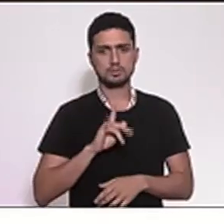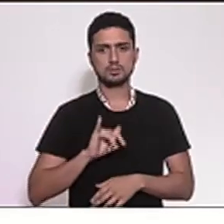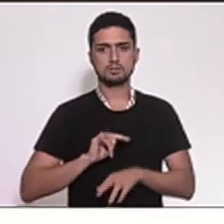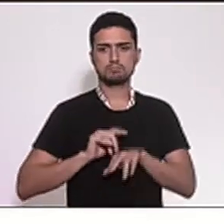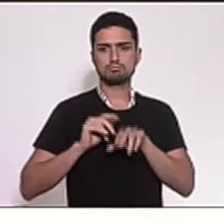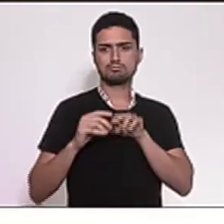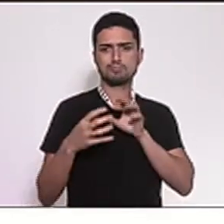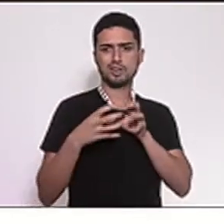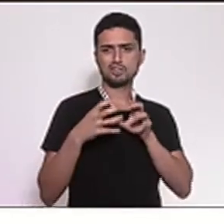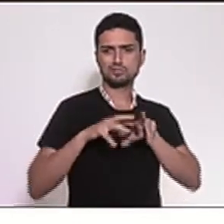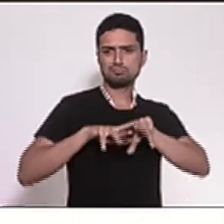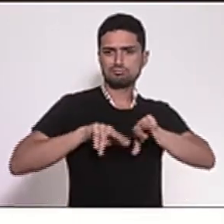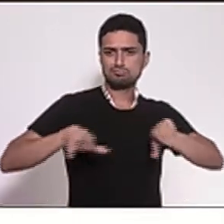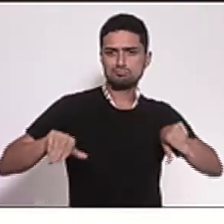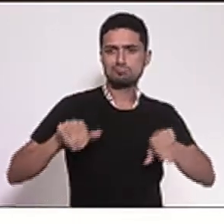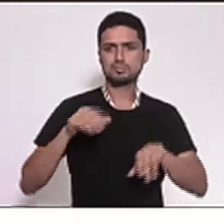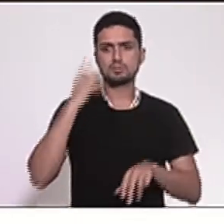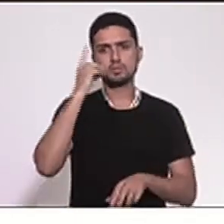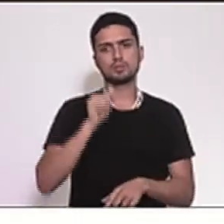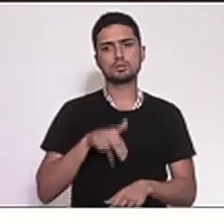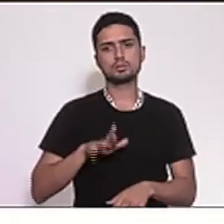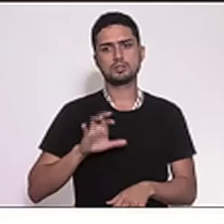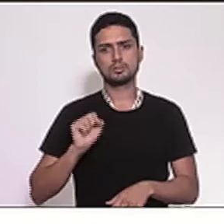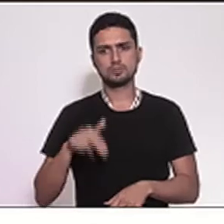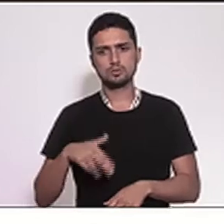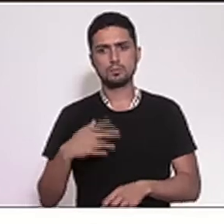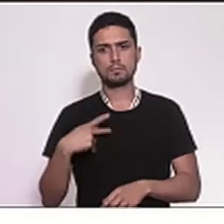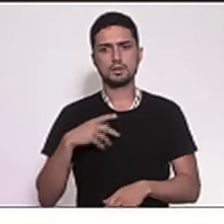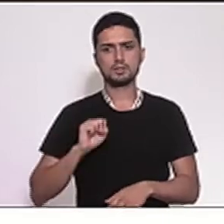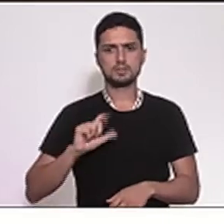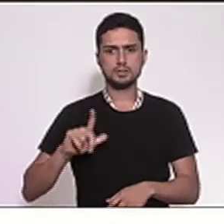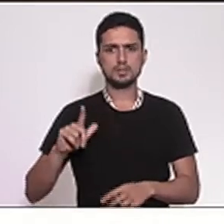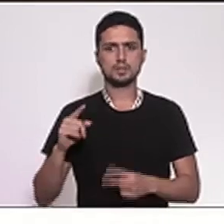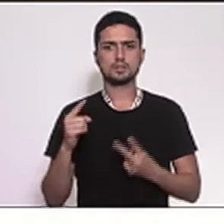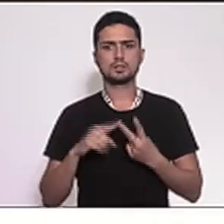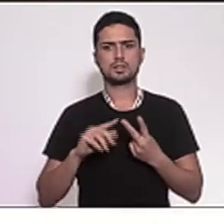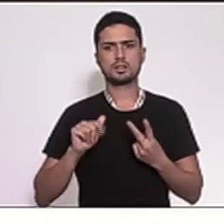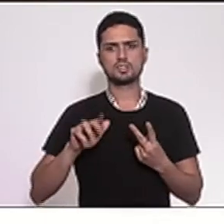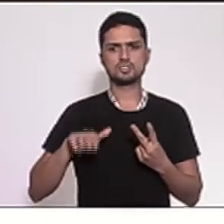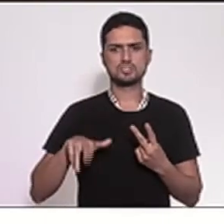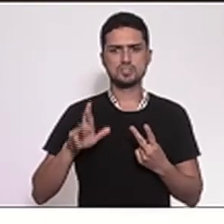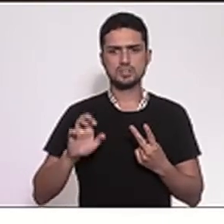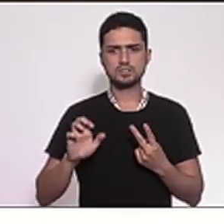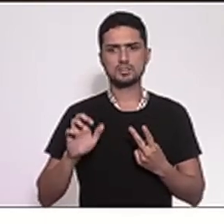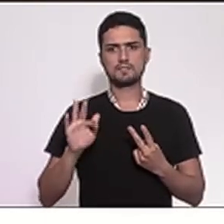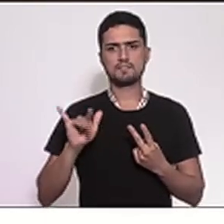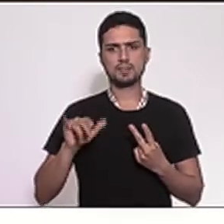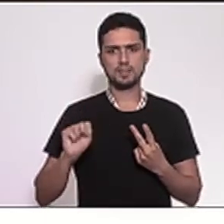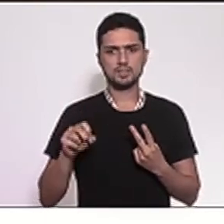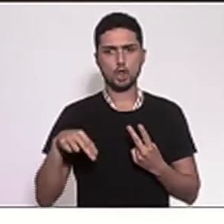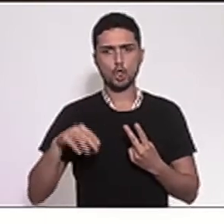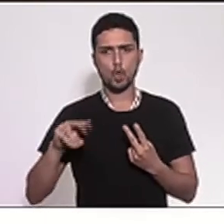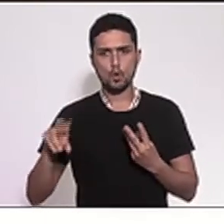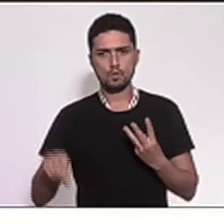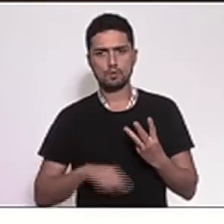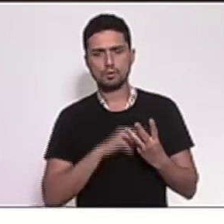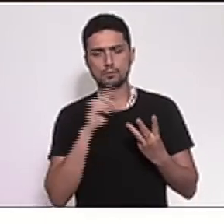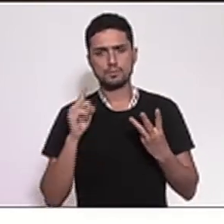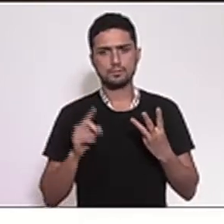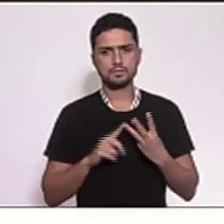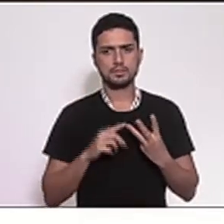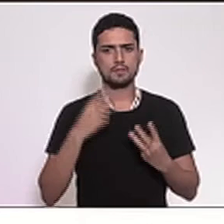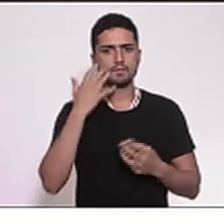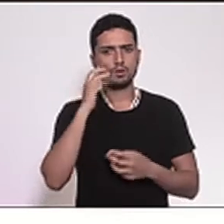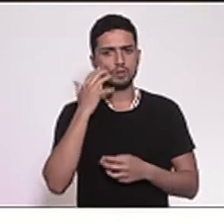partidos, o deputado Anderson Moraes, do PSL, o deputado Alexandre Freitas, do Novo, deputado Valdec Carneiro,